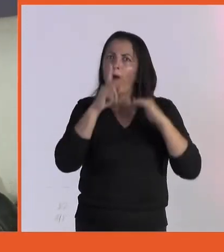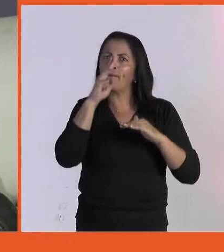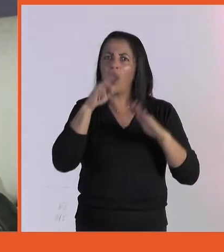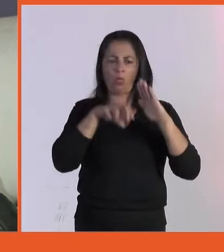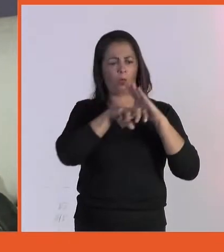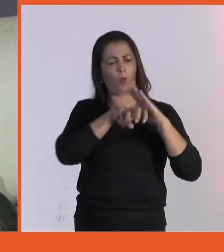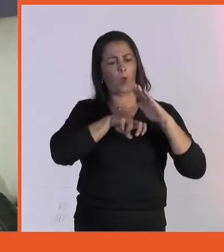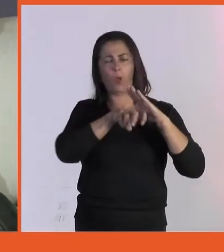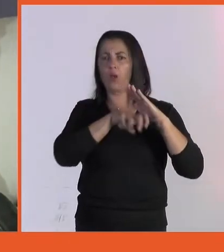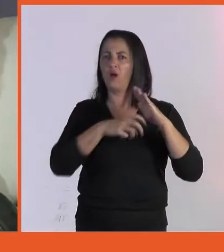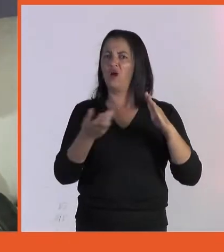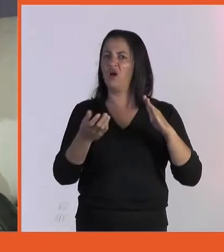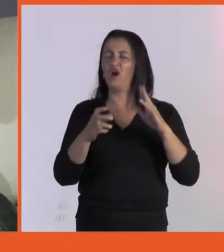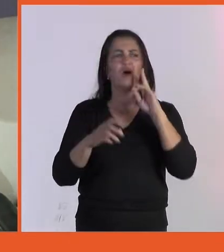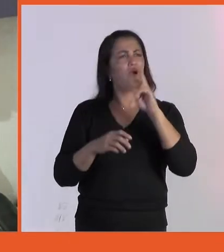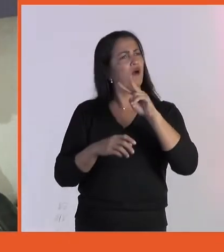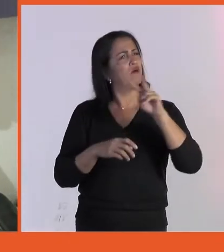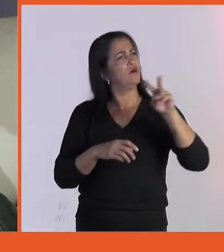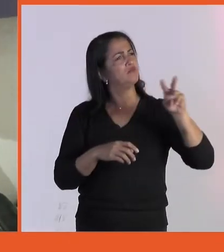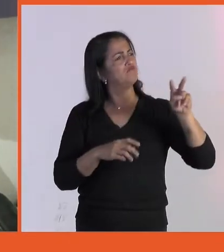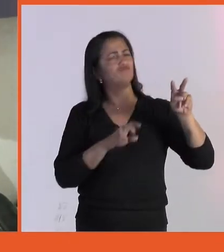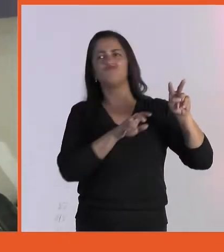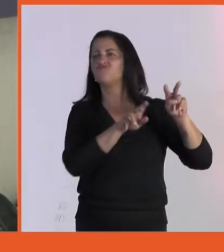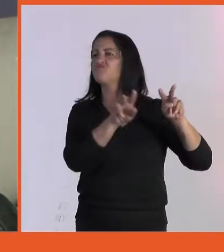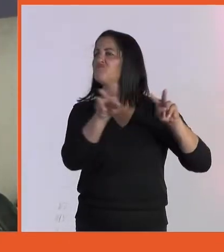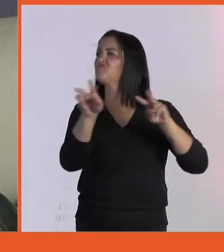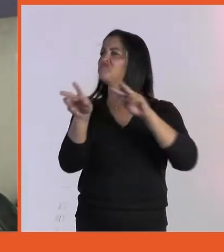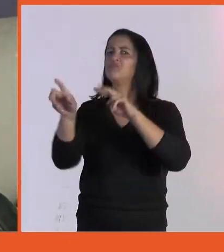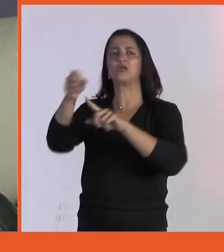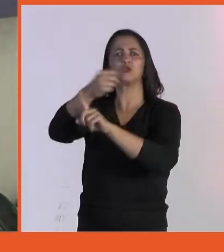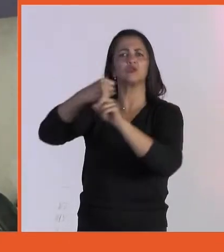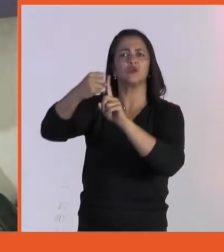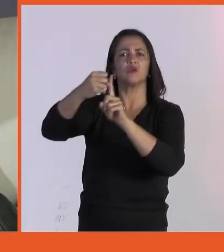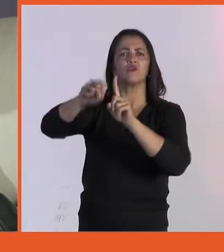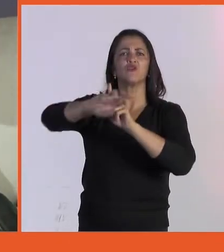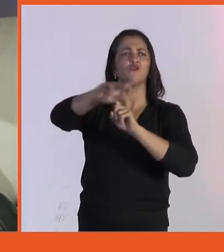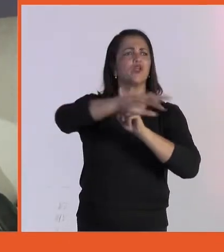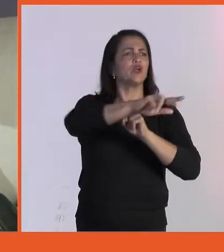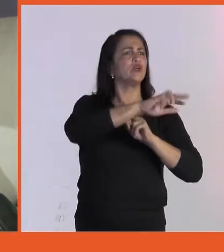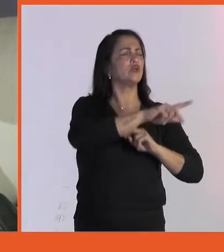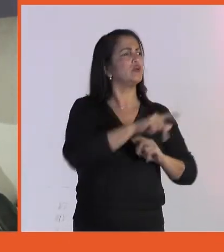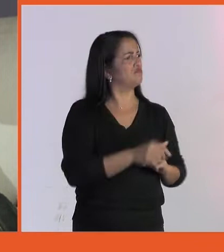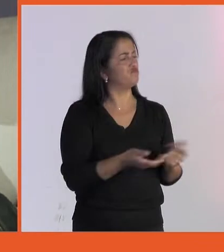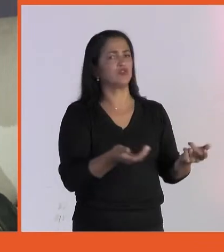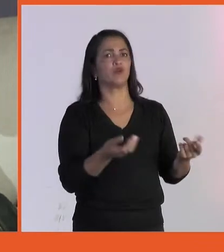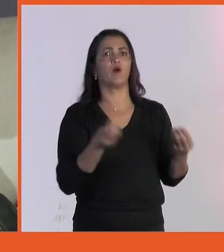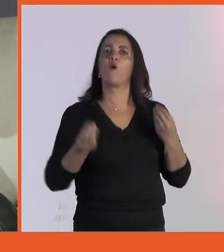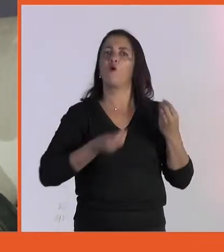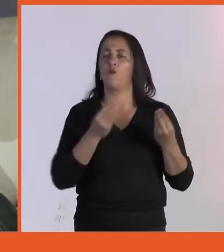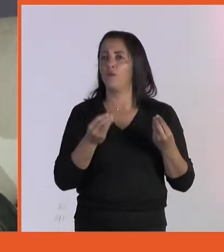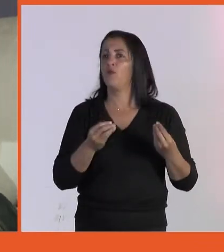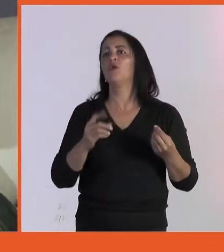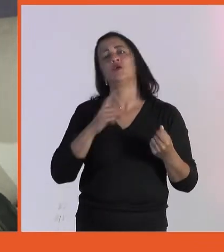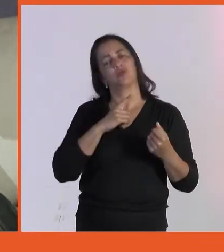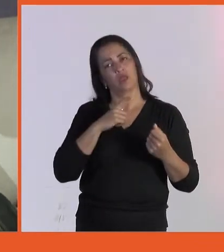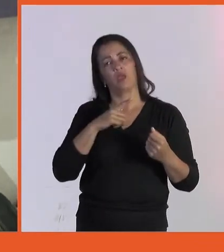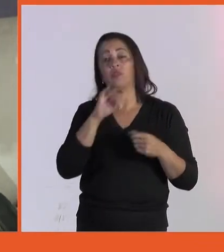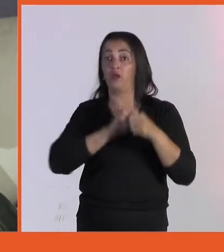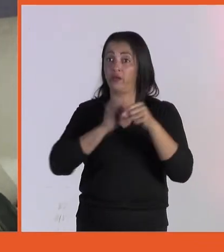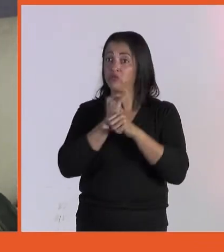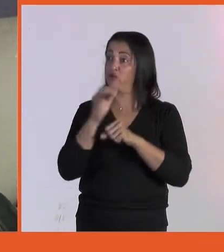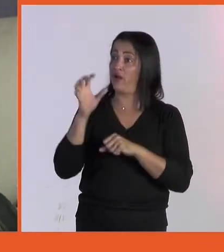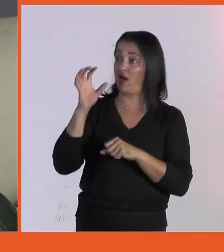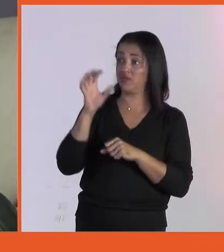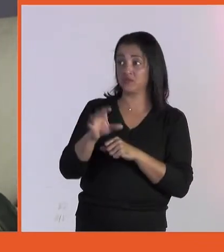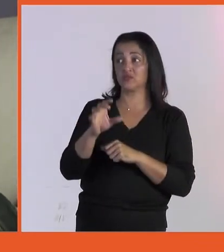várias comunidades aí de redes sociais diferentes, sumindo, né? Porque some. Internet é assim, se a pessoa não está